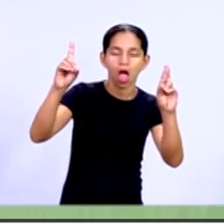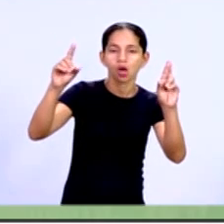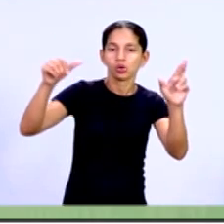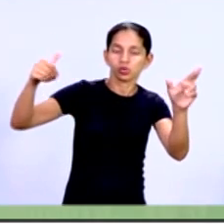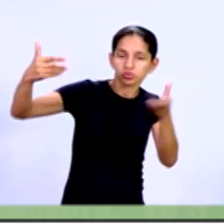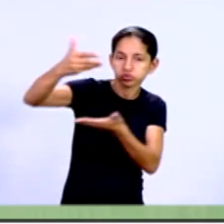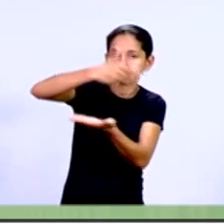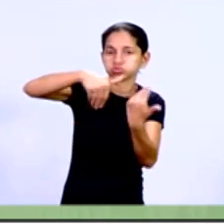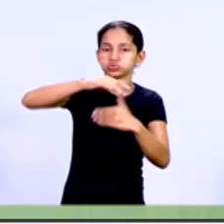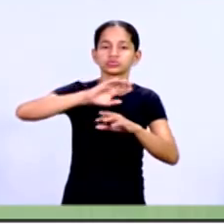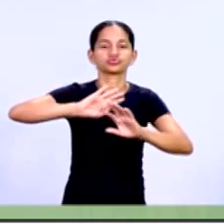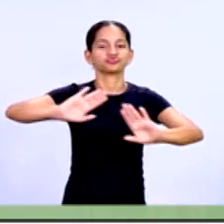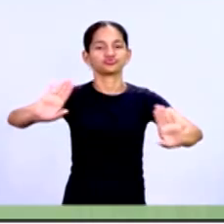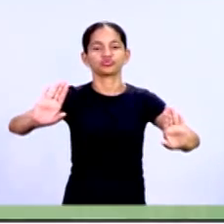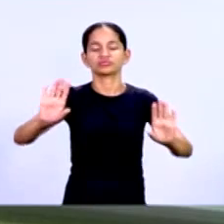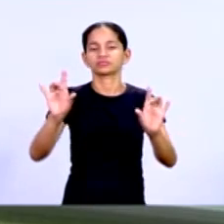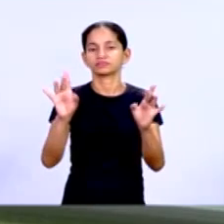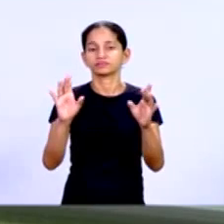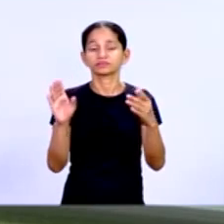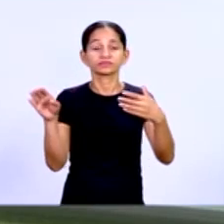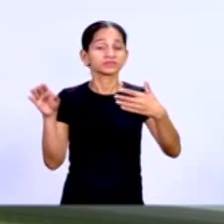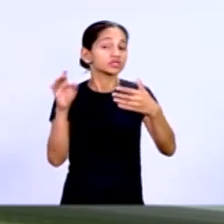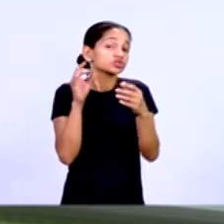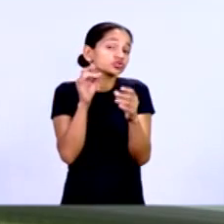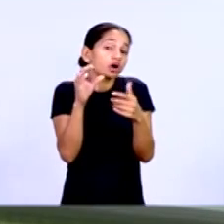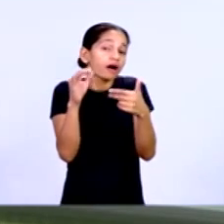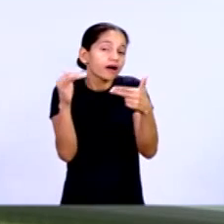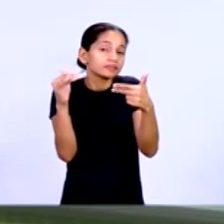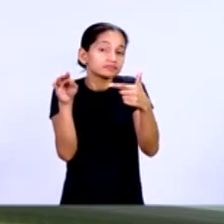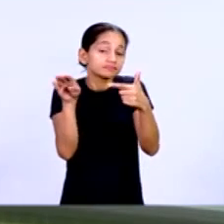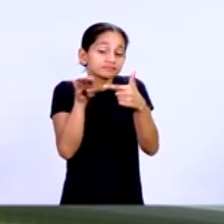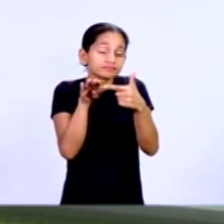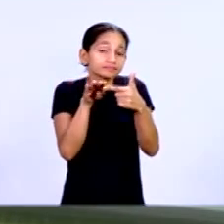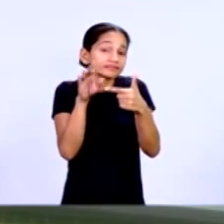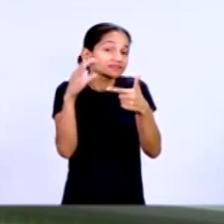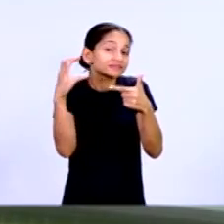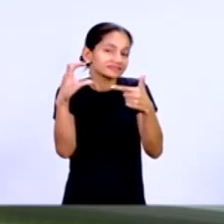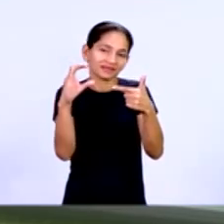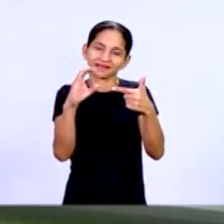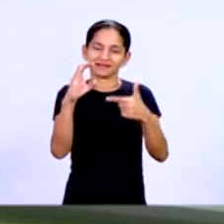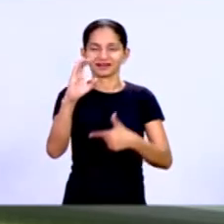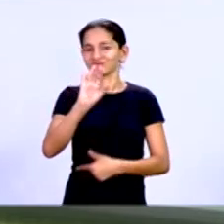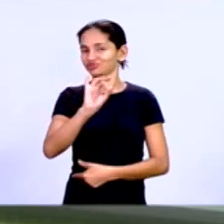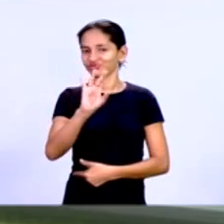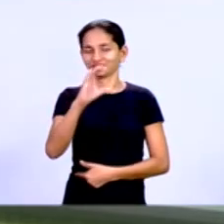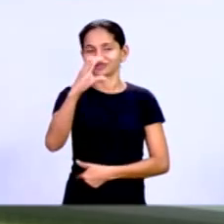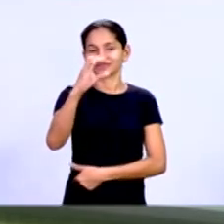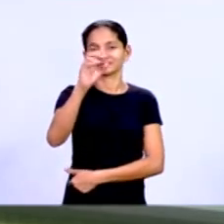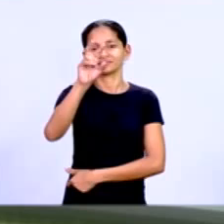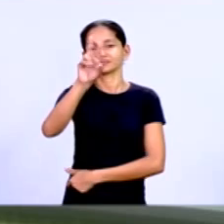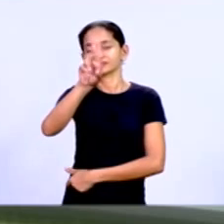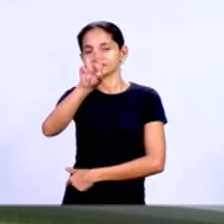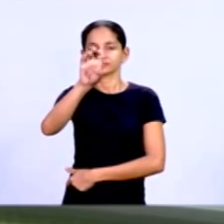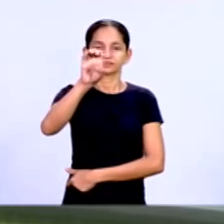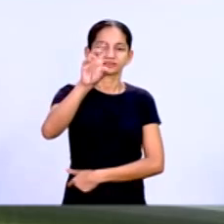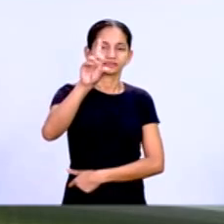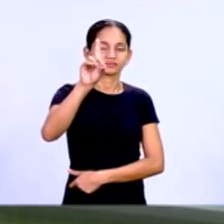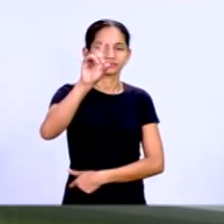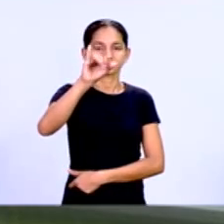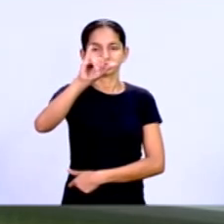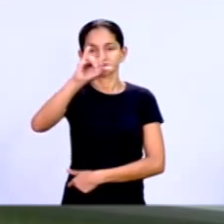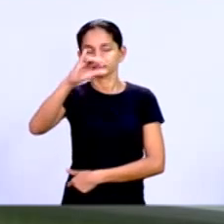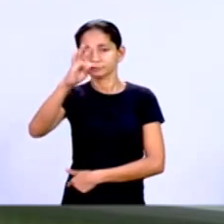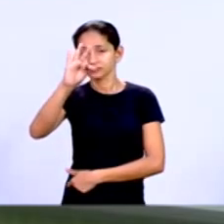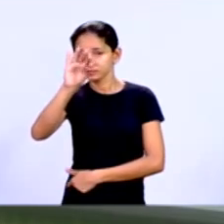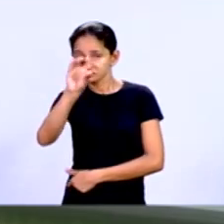aqui é o mercado de crédito, né? É o que exatamente nós vamos, é o mercado de crédito, o mercado de capitais, é isso que